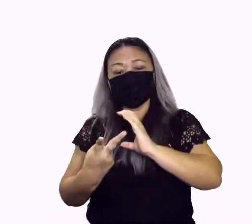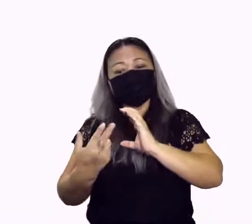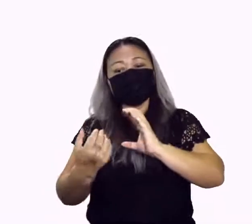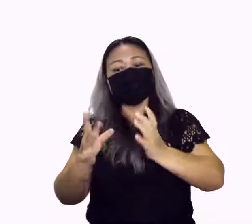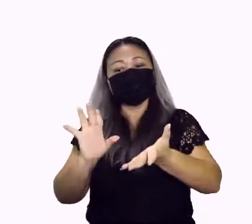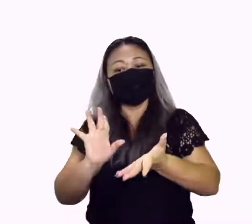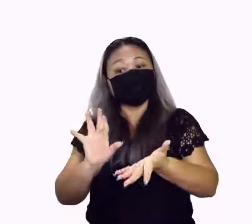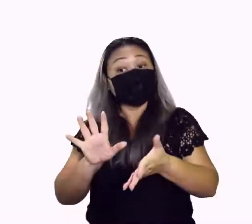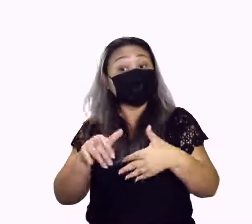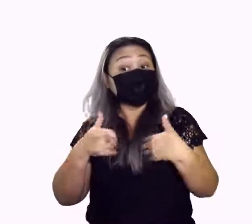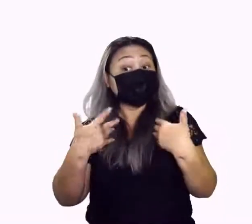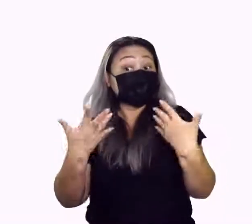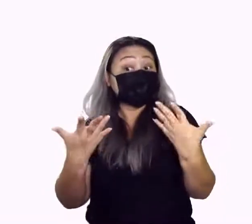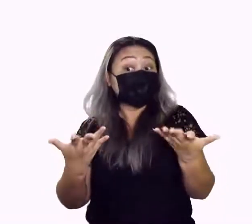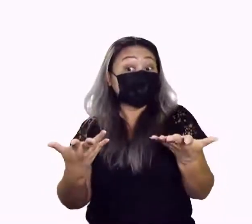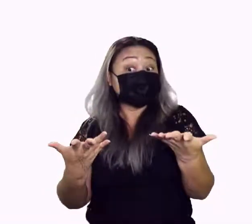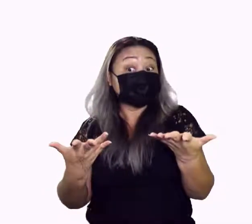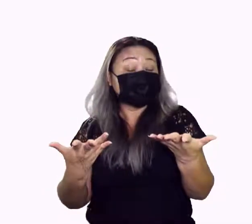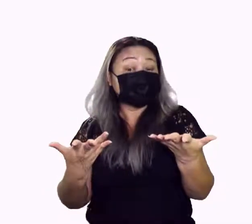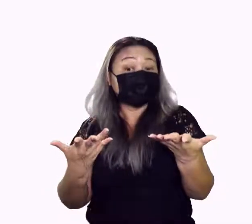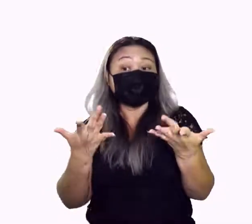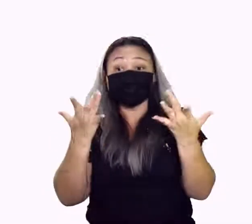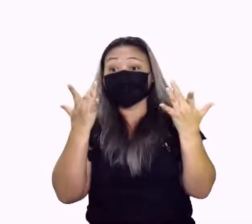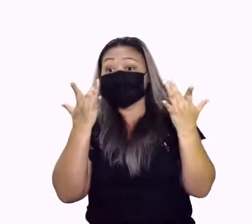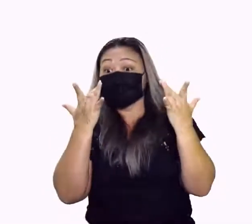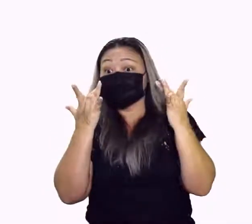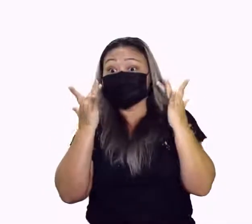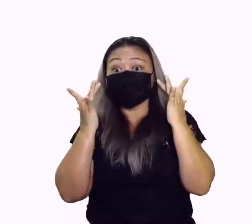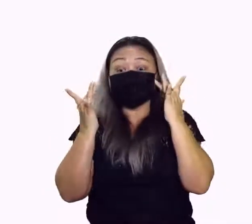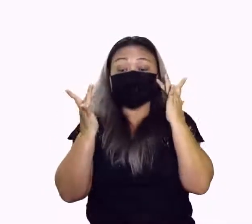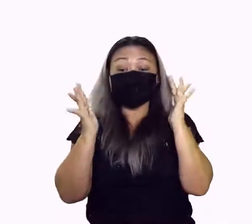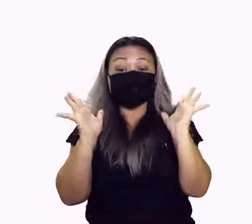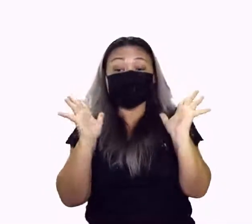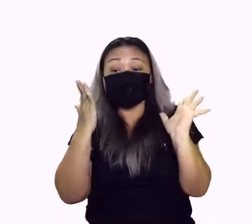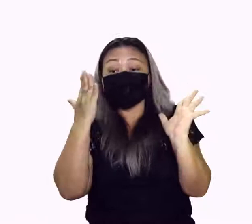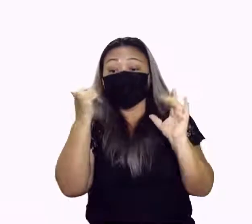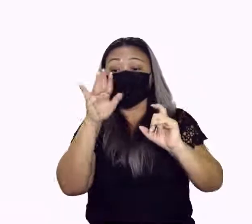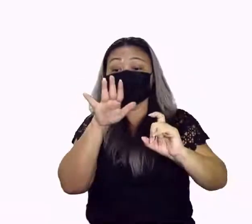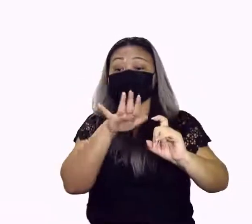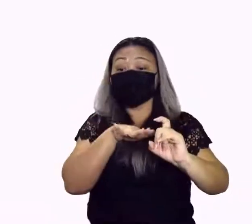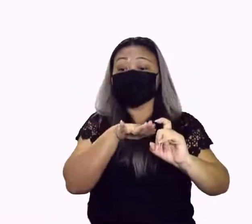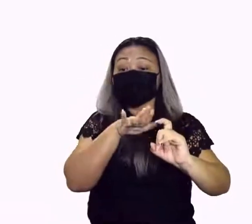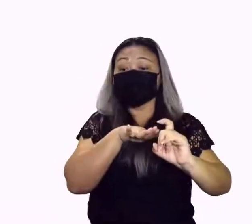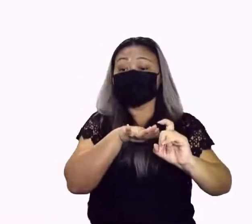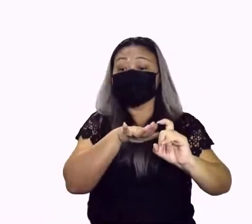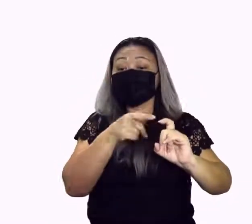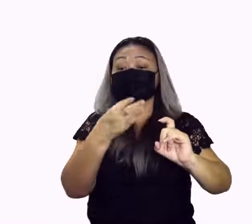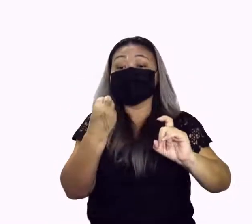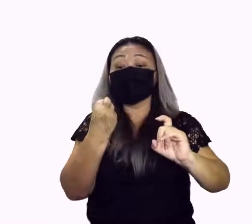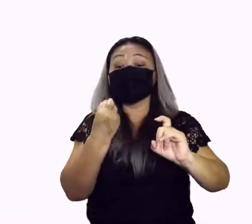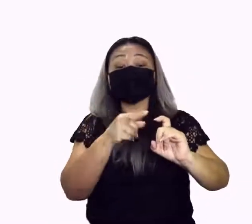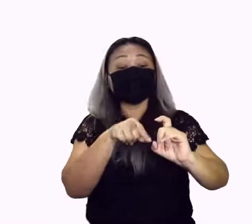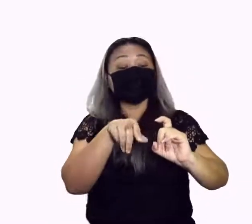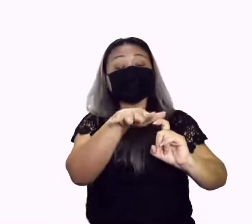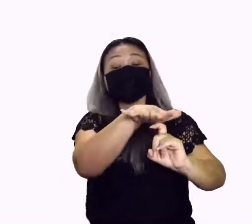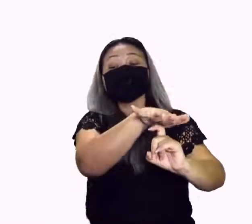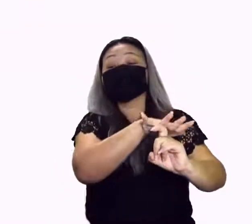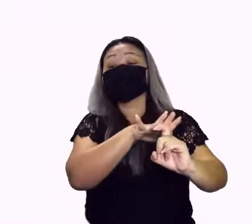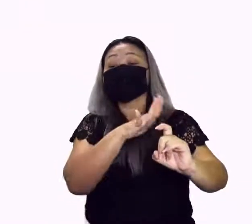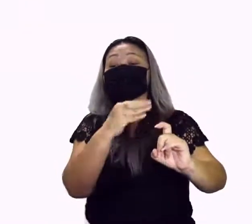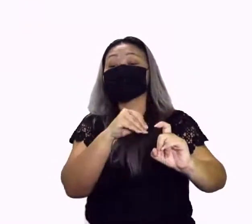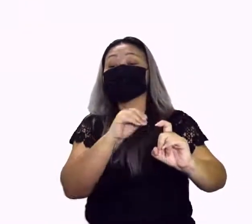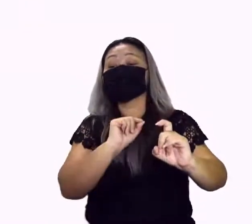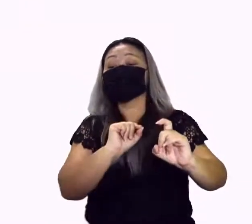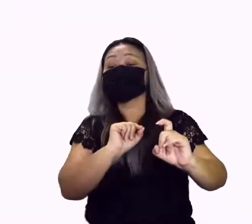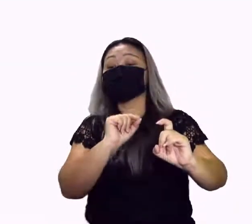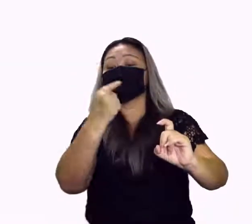E agora? Eu nem sei o que é saber mítico. O saber mítico, gente, é um saber,